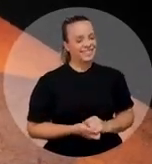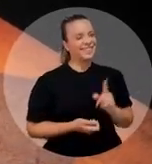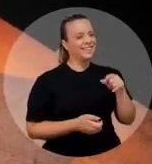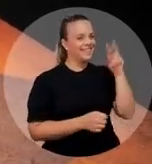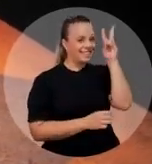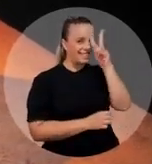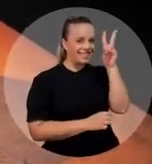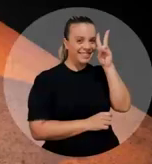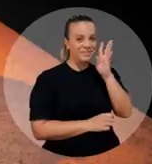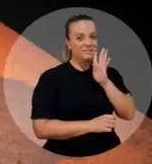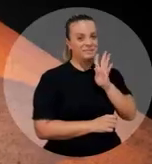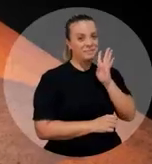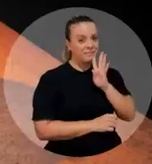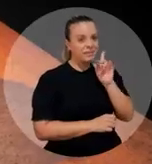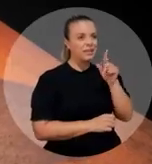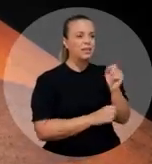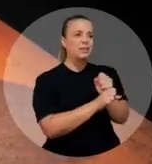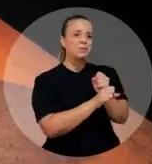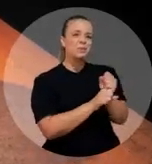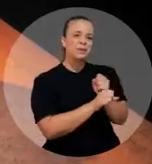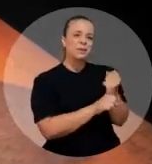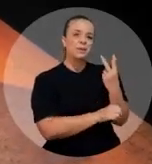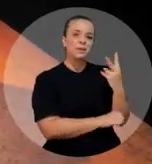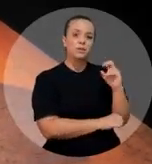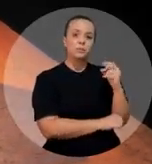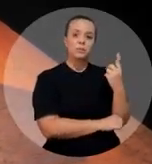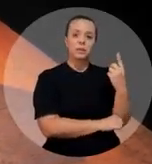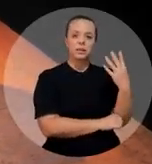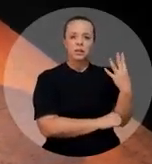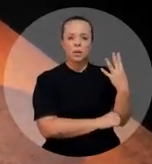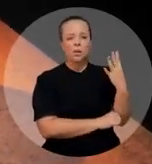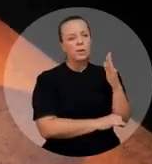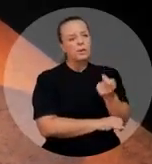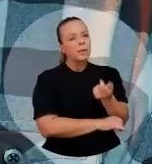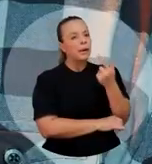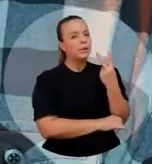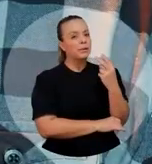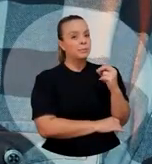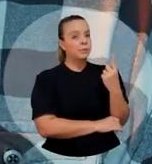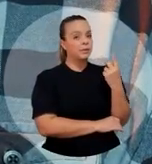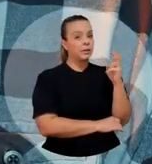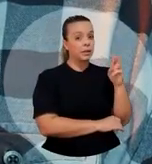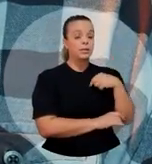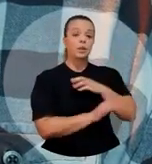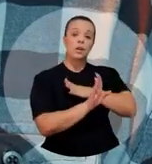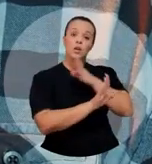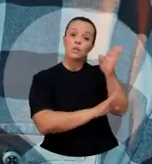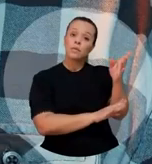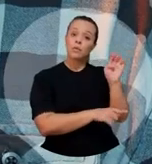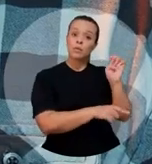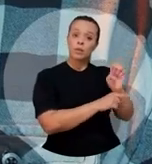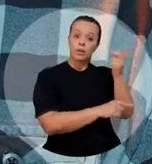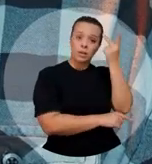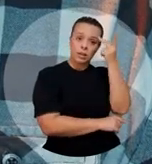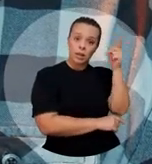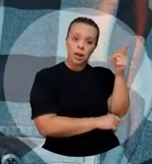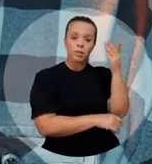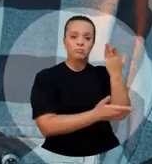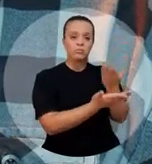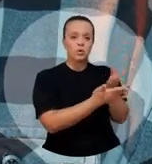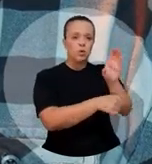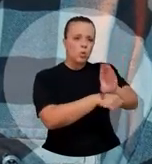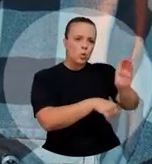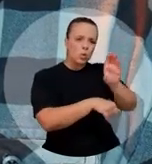Essa história é muito legal. Lá em 2014 para 2015, eu fui para São Paulo para fazer um curso